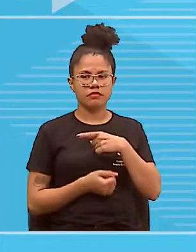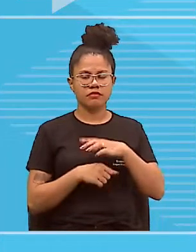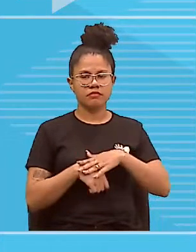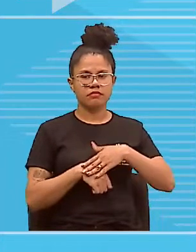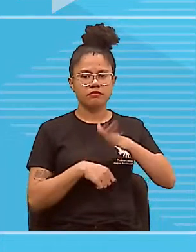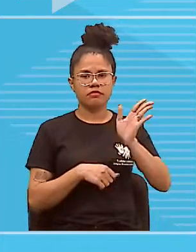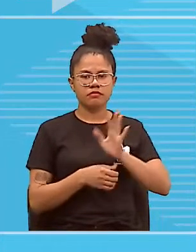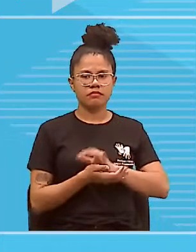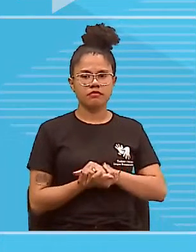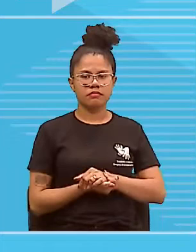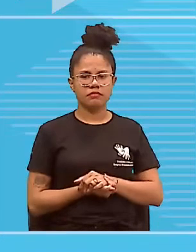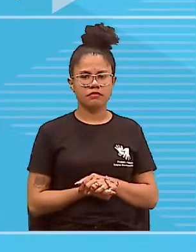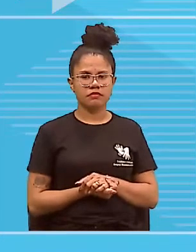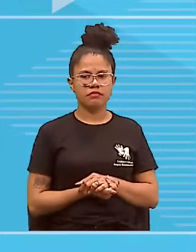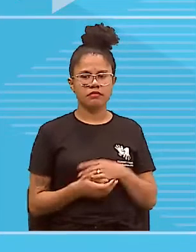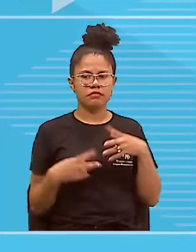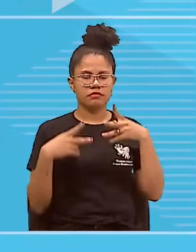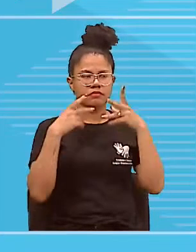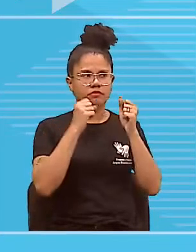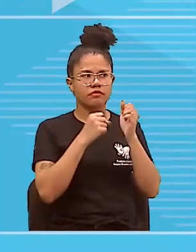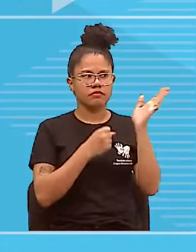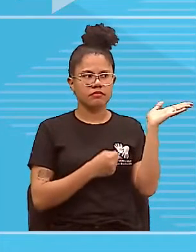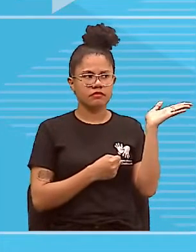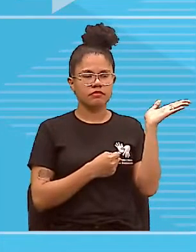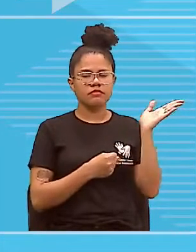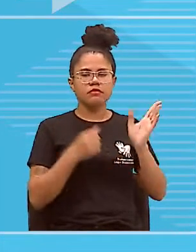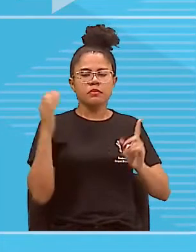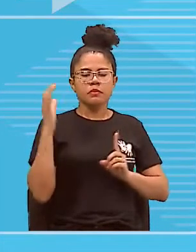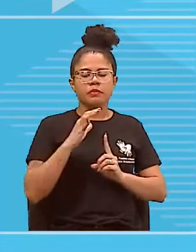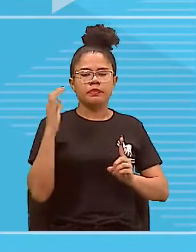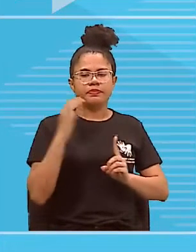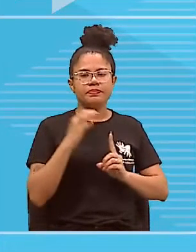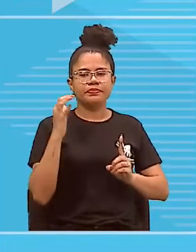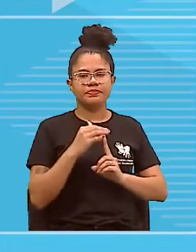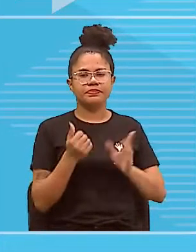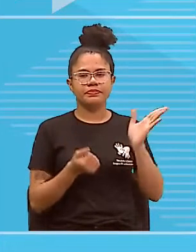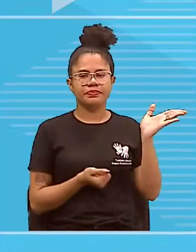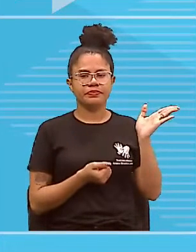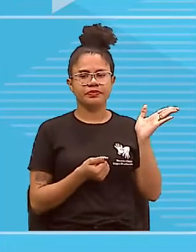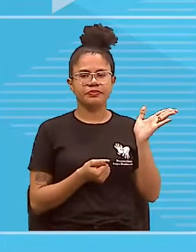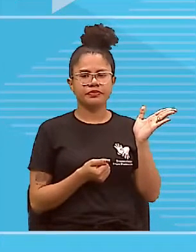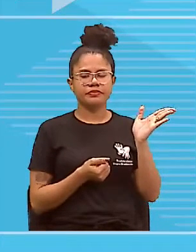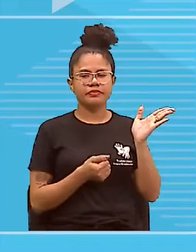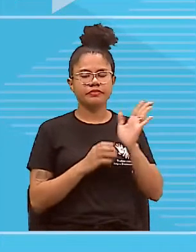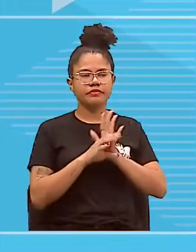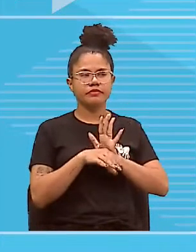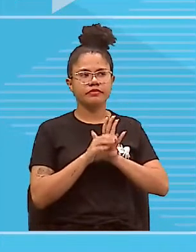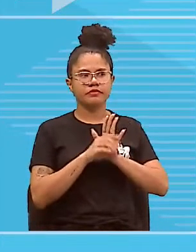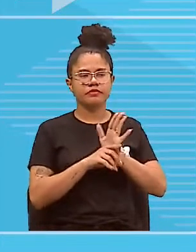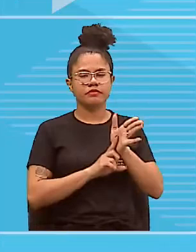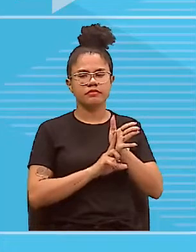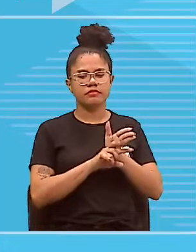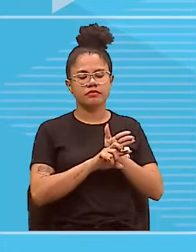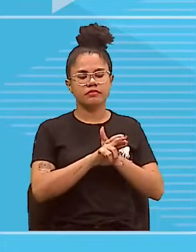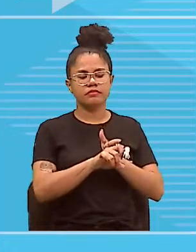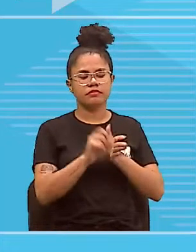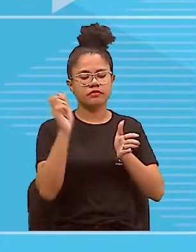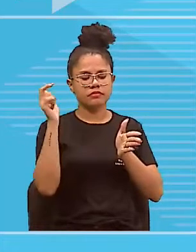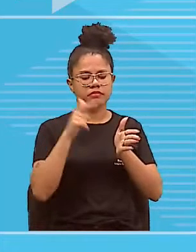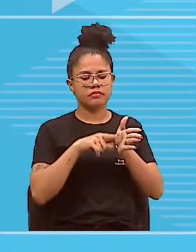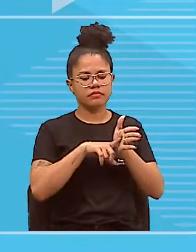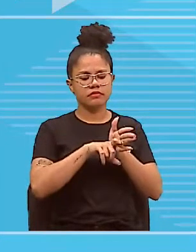da força para a ideia ondulatória da Luz esse físico